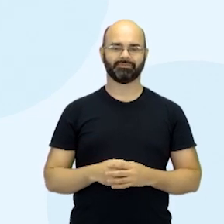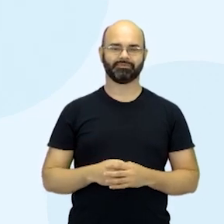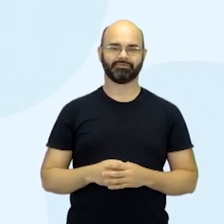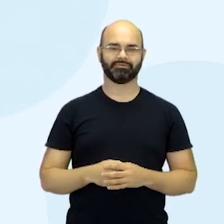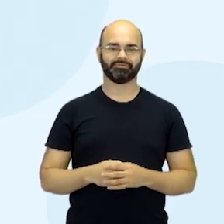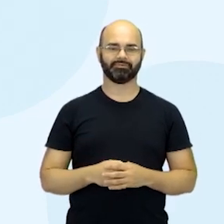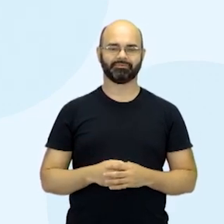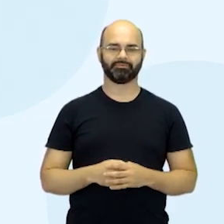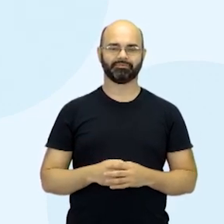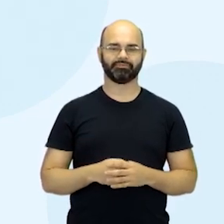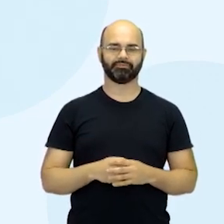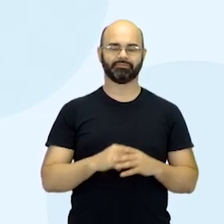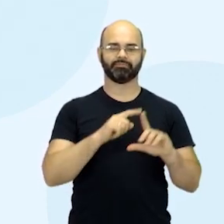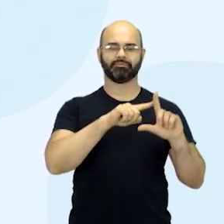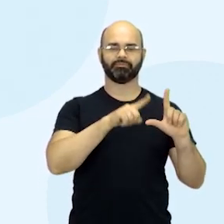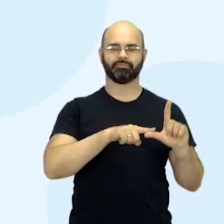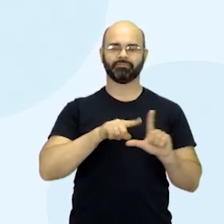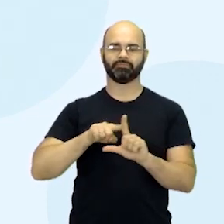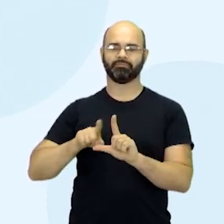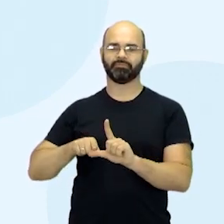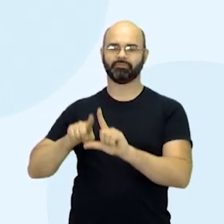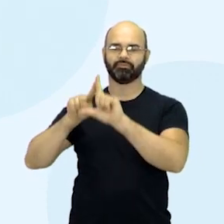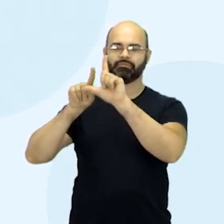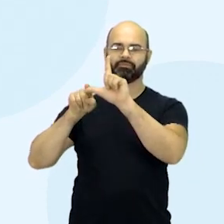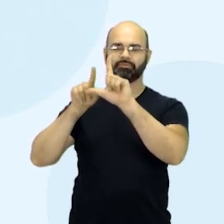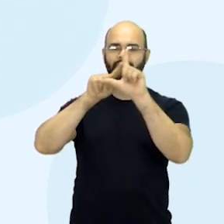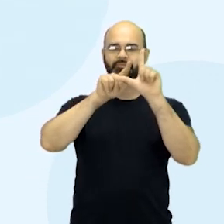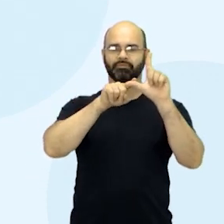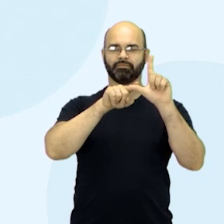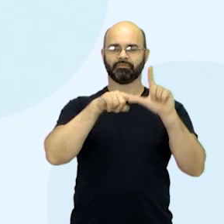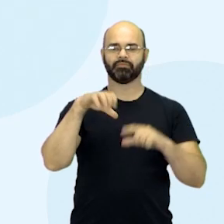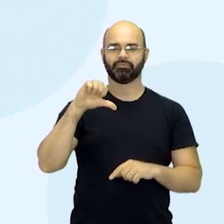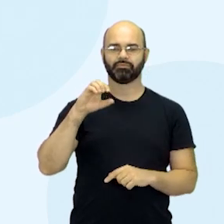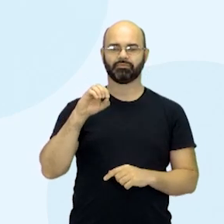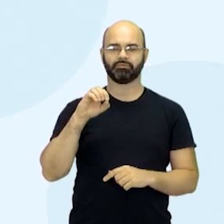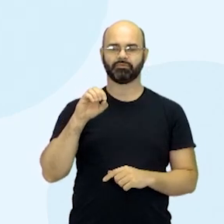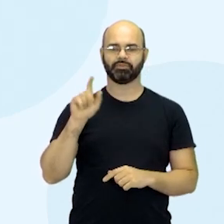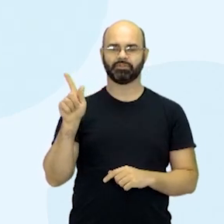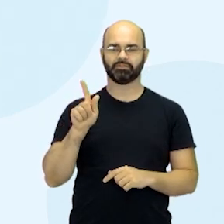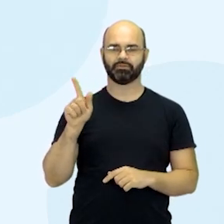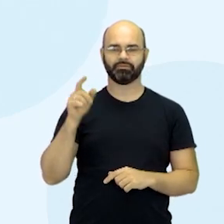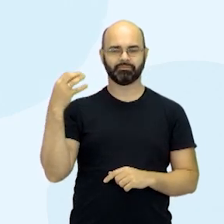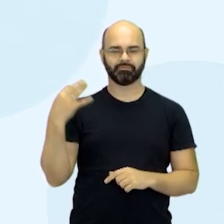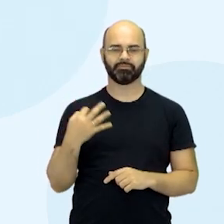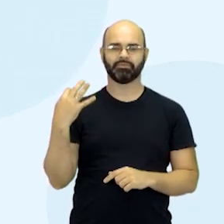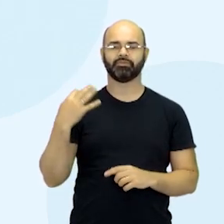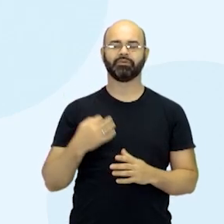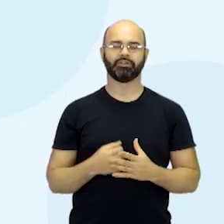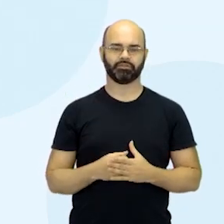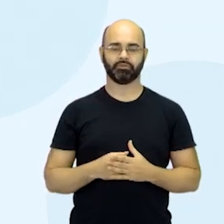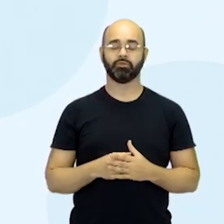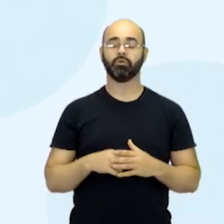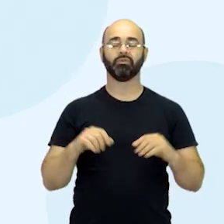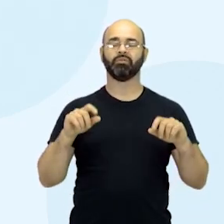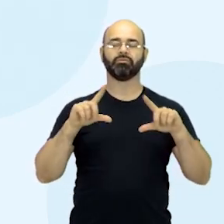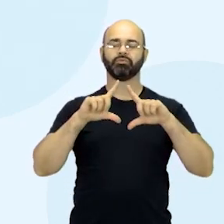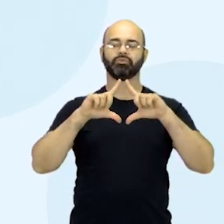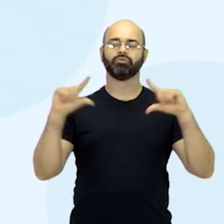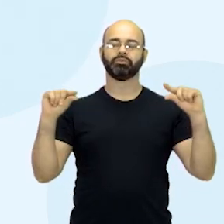ó, os 4 ângulos retos, ó. Tá? Não pode ser um losango qualquer, né? Se eu disser que é losango, eu